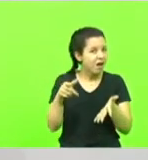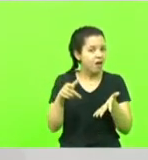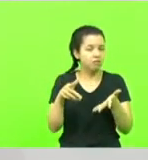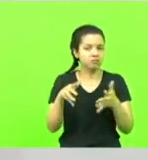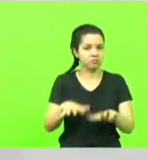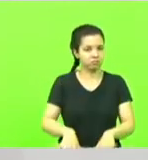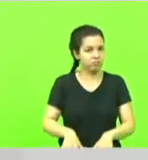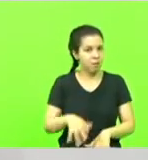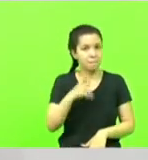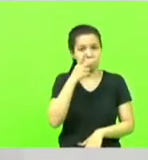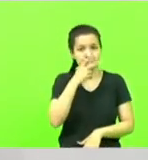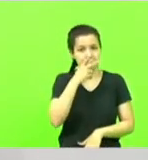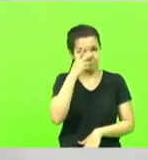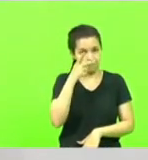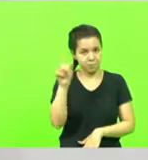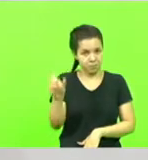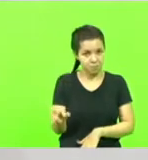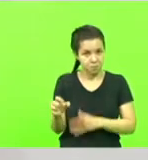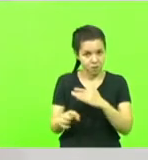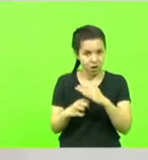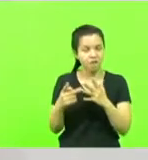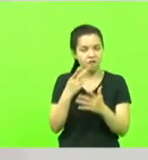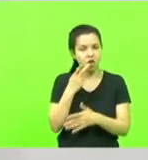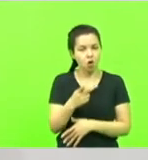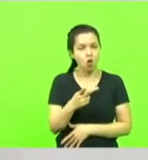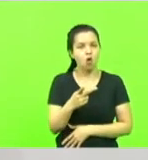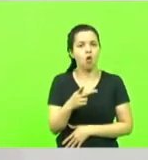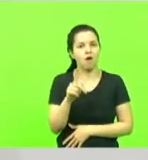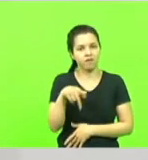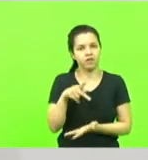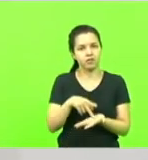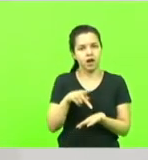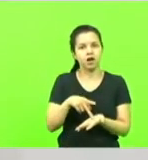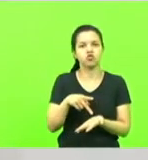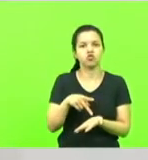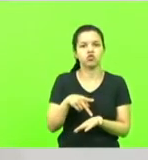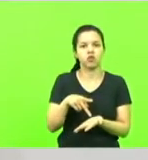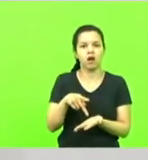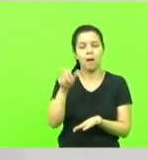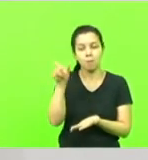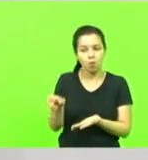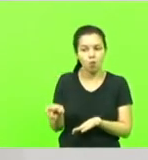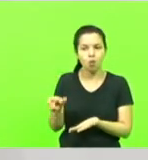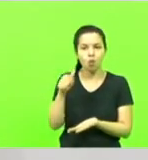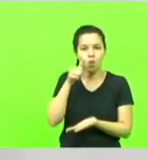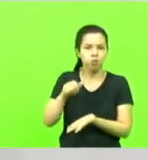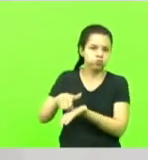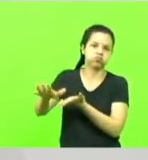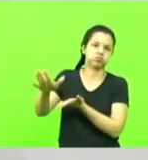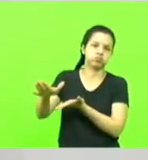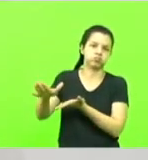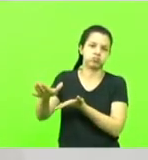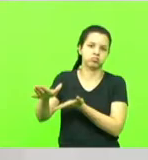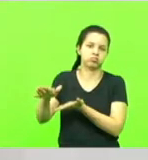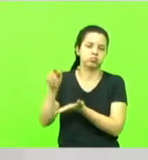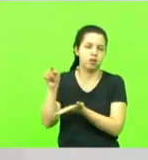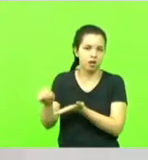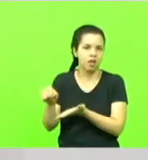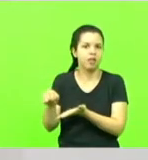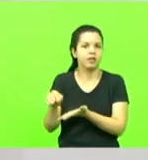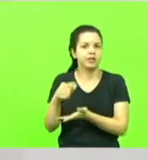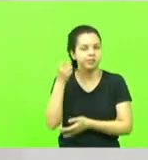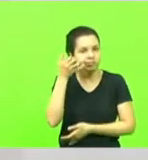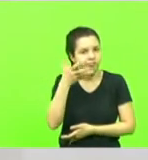a empresa que antes havia negado, assumiu a origem dos áudios e demitiu uma coordenadora da empresa, a qual encaminhou esses áudios. Que